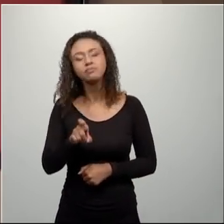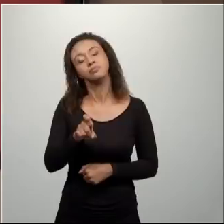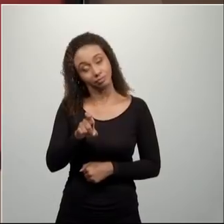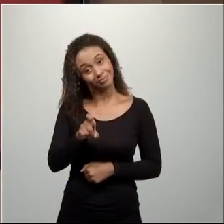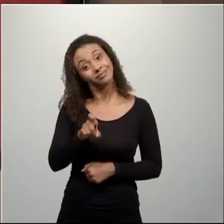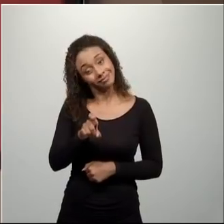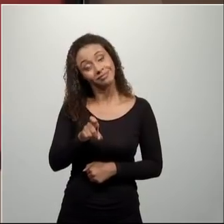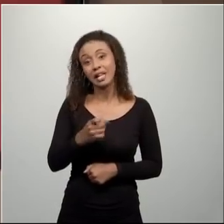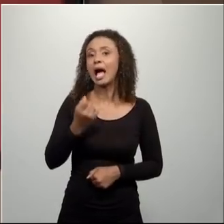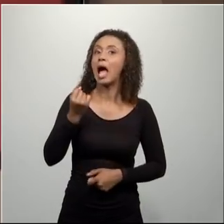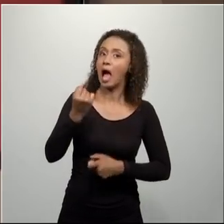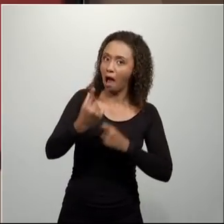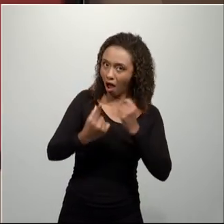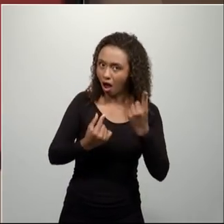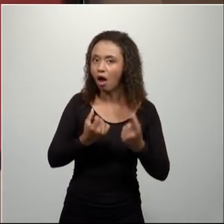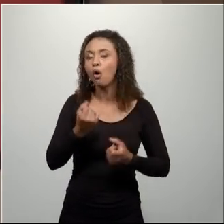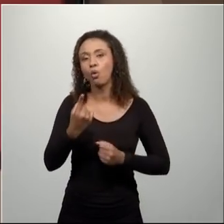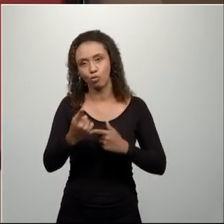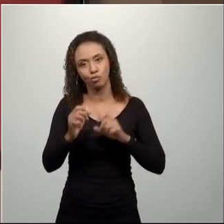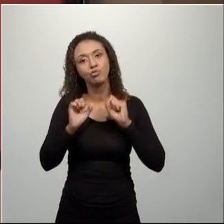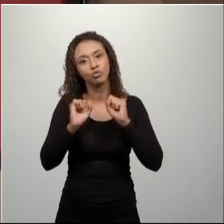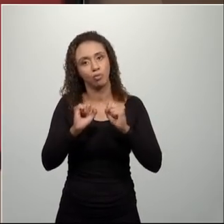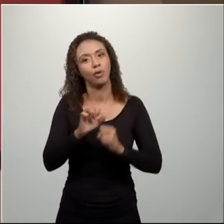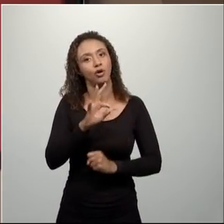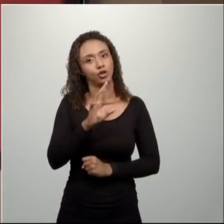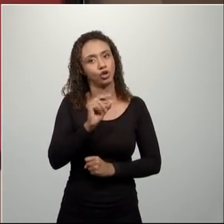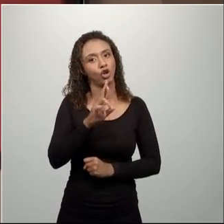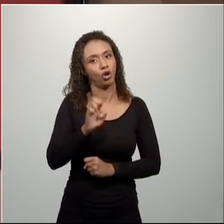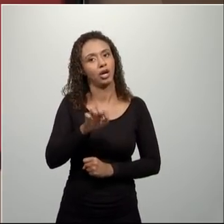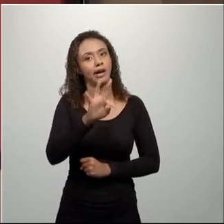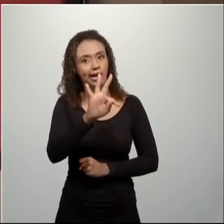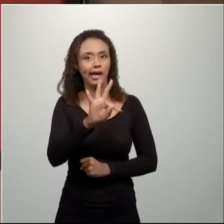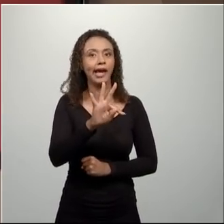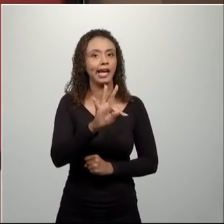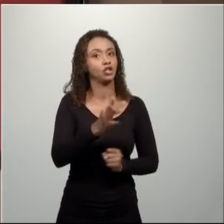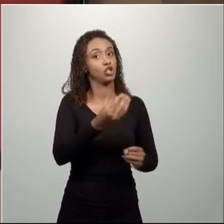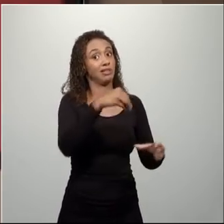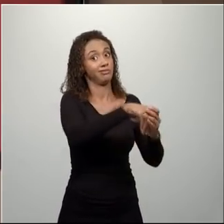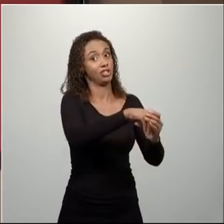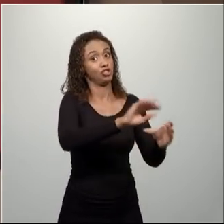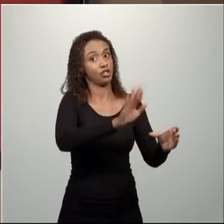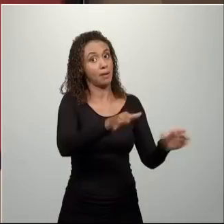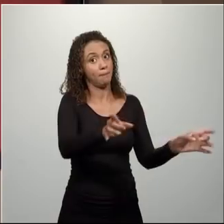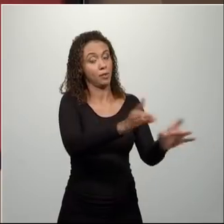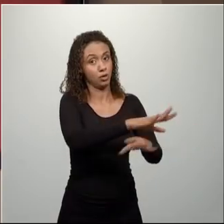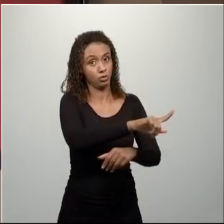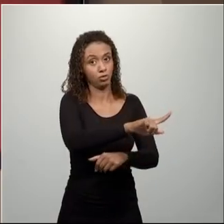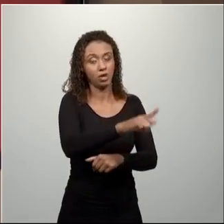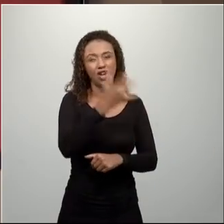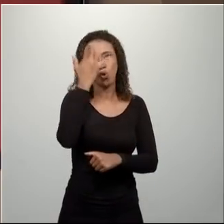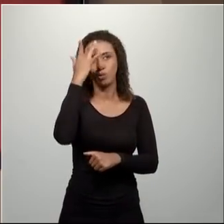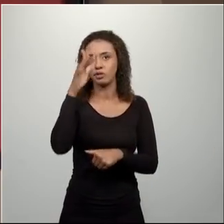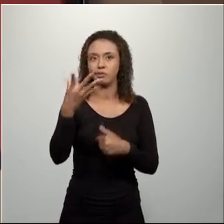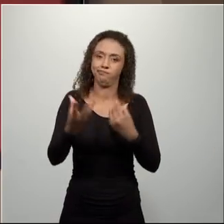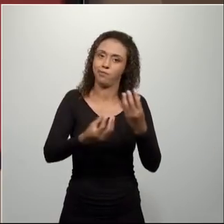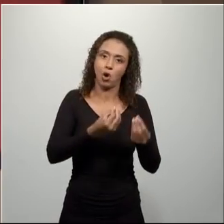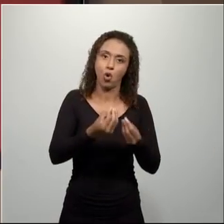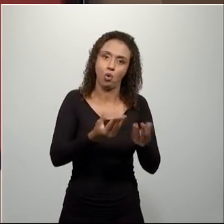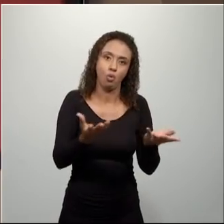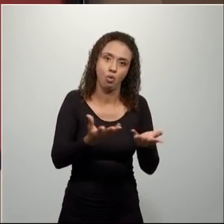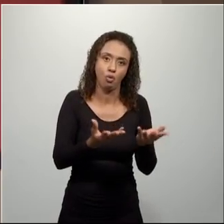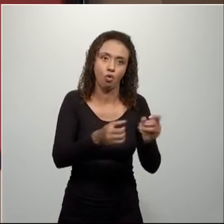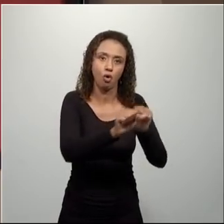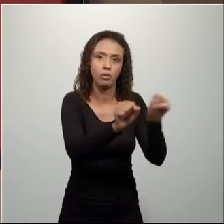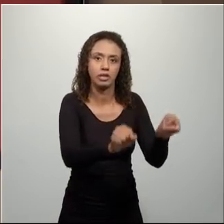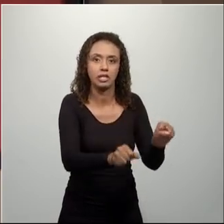vir com a um torrent interna a não tenho certeza de que saberia dizer qual distribuição tem algum